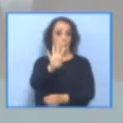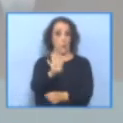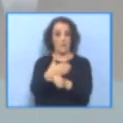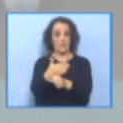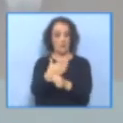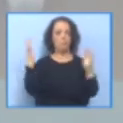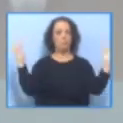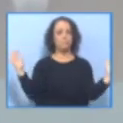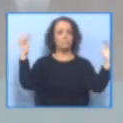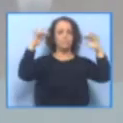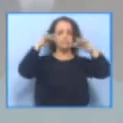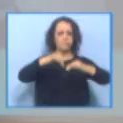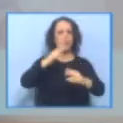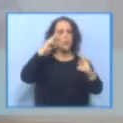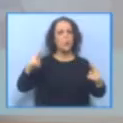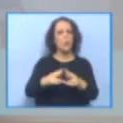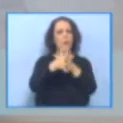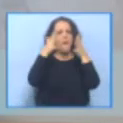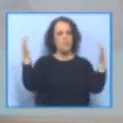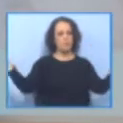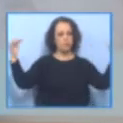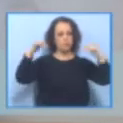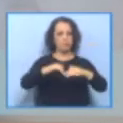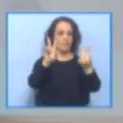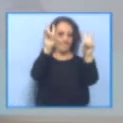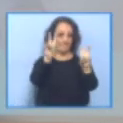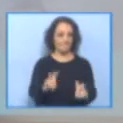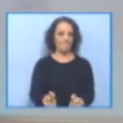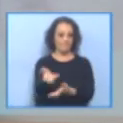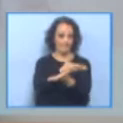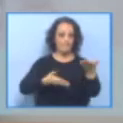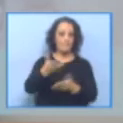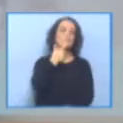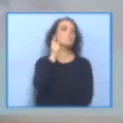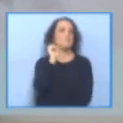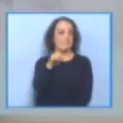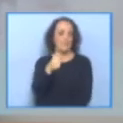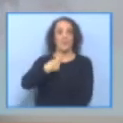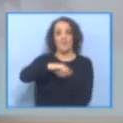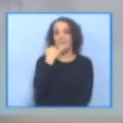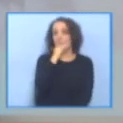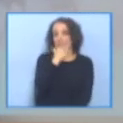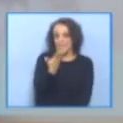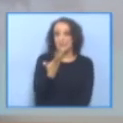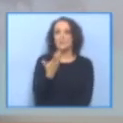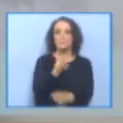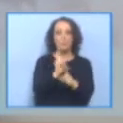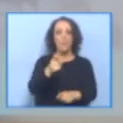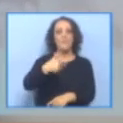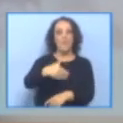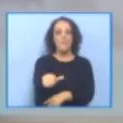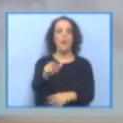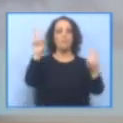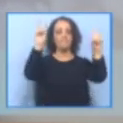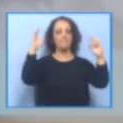secção, num grande encontro onde tudo isto vai ser muito sublinhado. Exatamente. Estamos muito felizes por poder celebrar este rover,